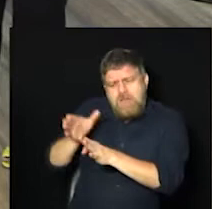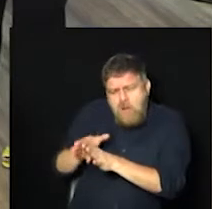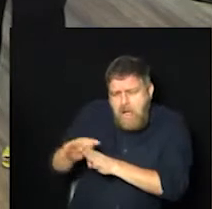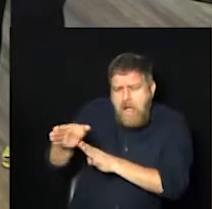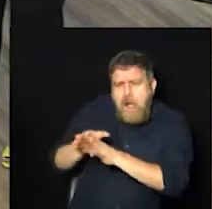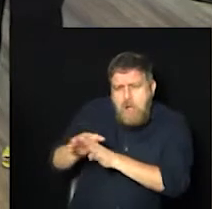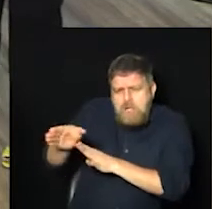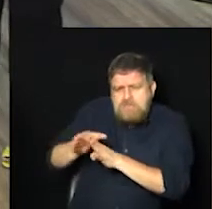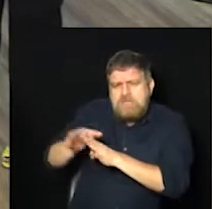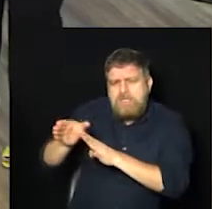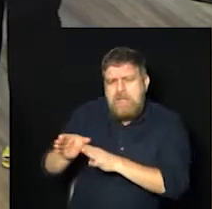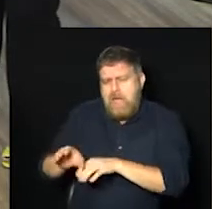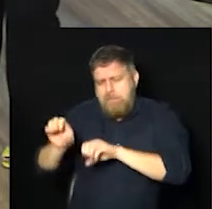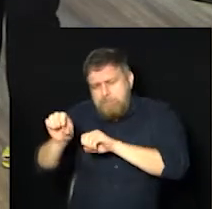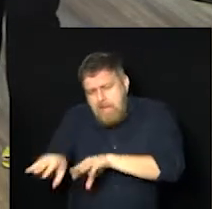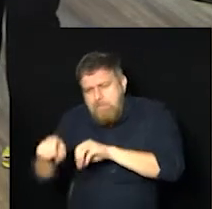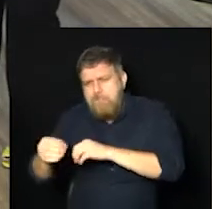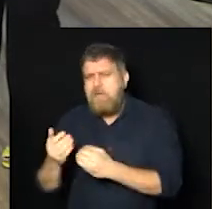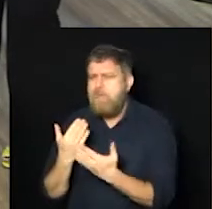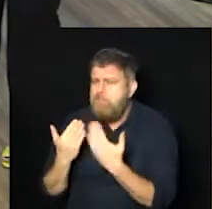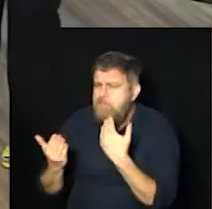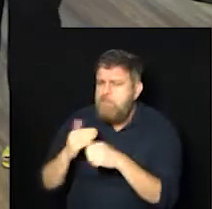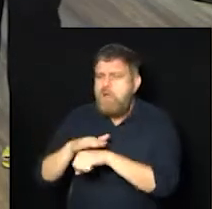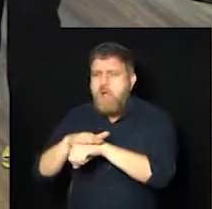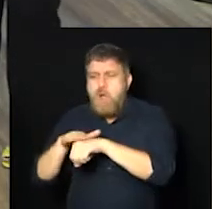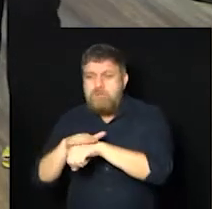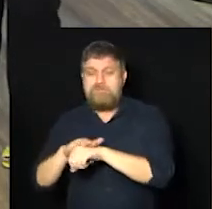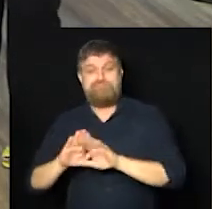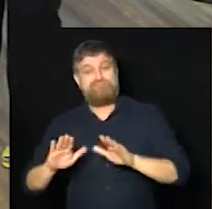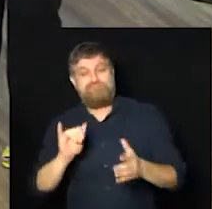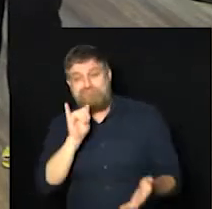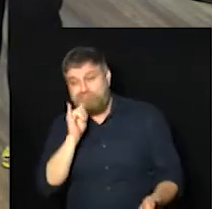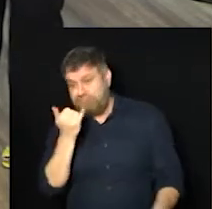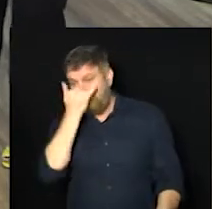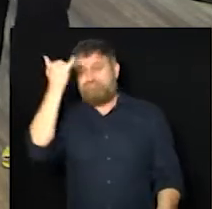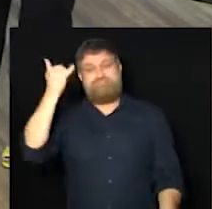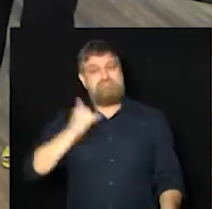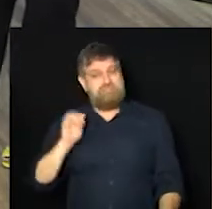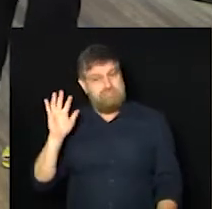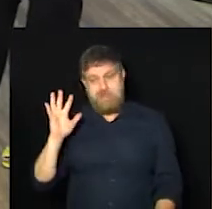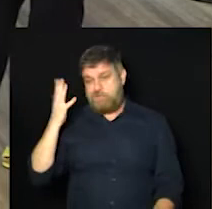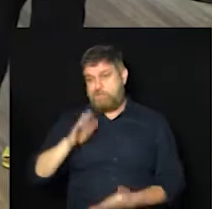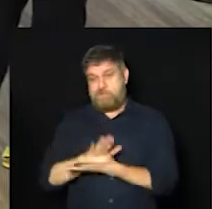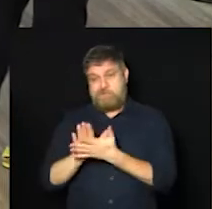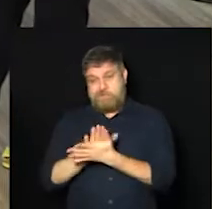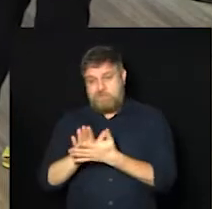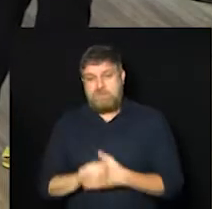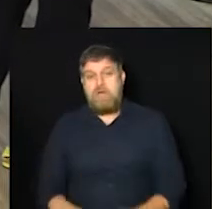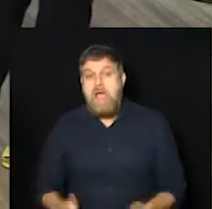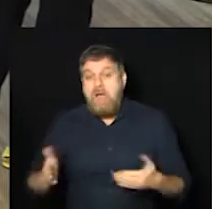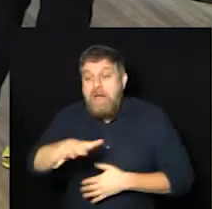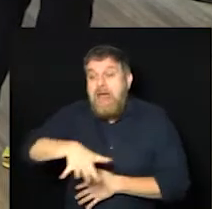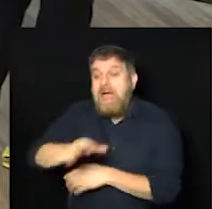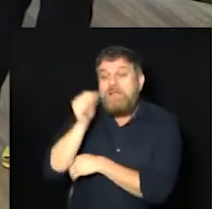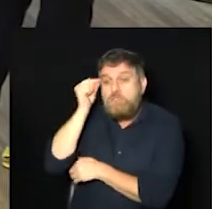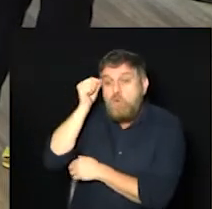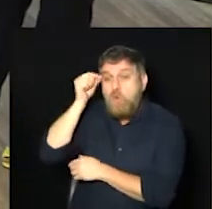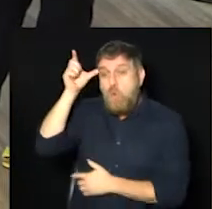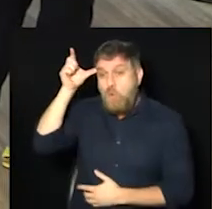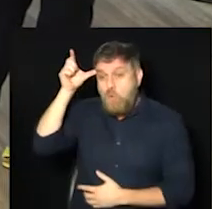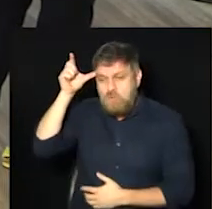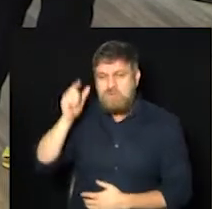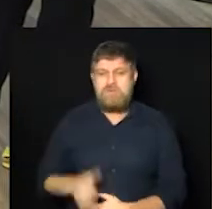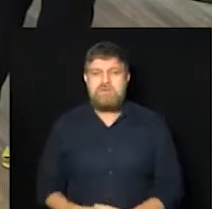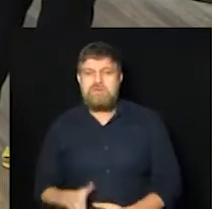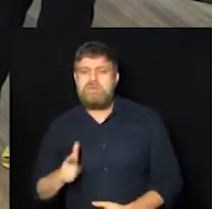moral, educativa, conversar com as pessoas. Mas, infelizmente, não resolveu. É, vamos falar de cultura agora, Mina, sobre